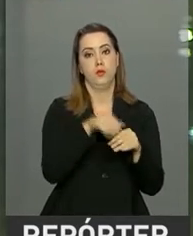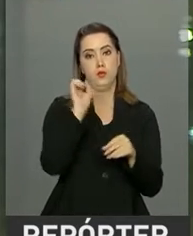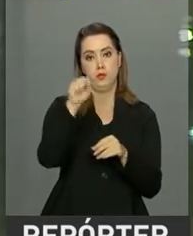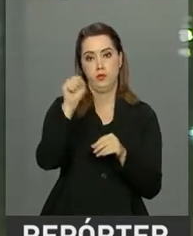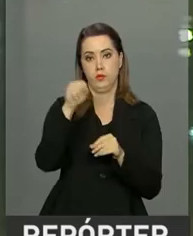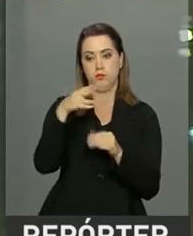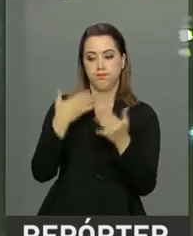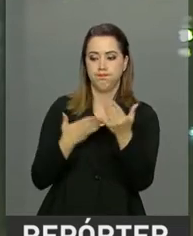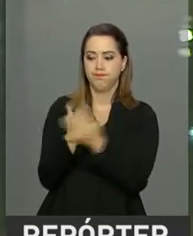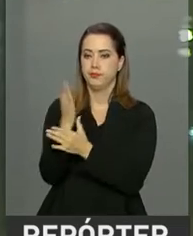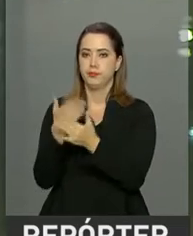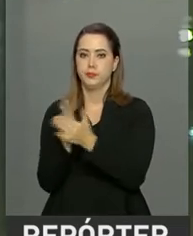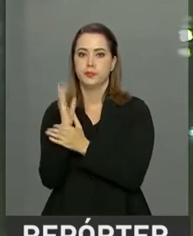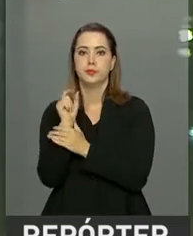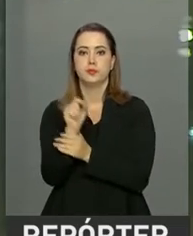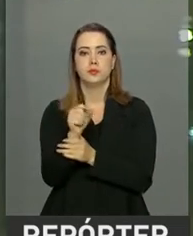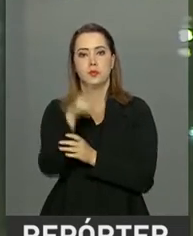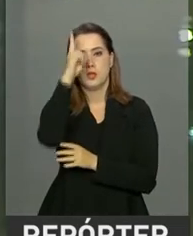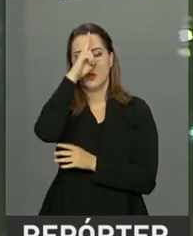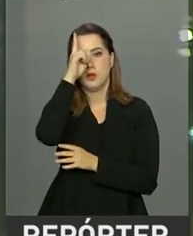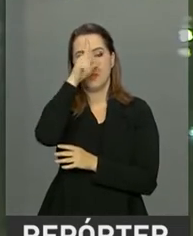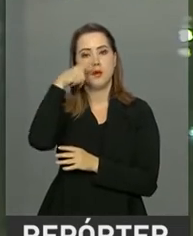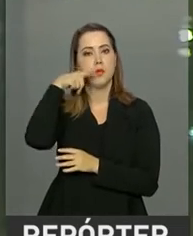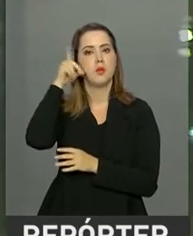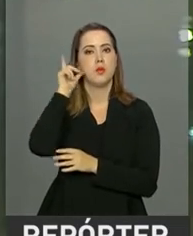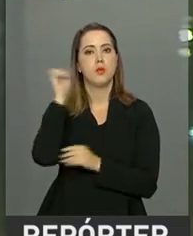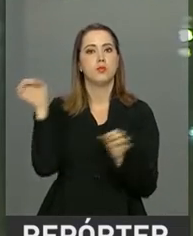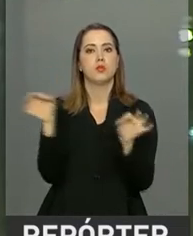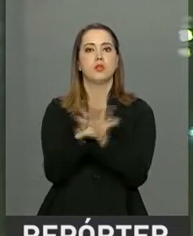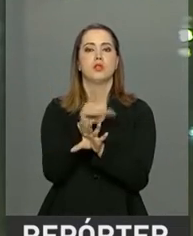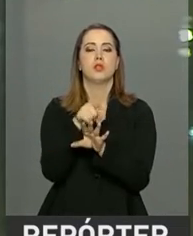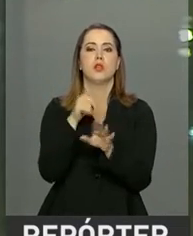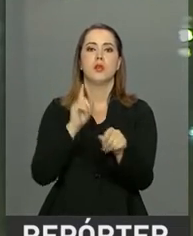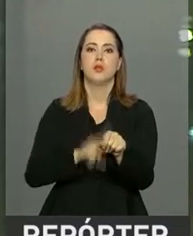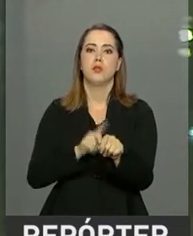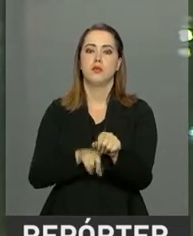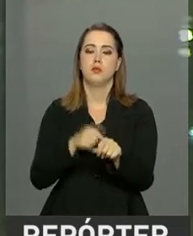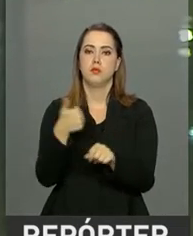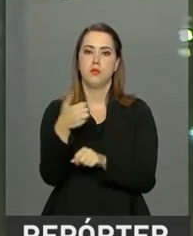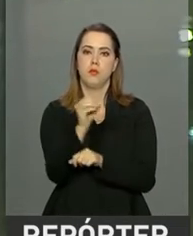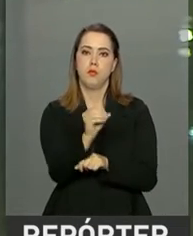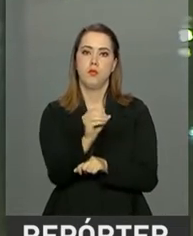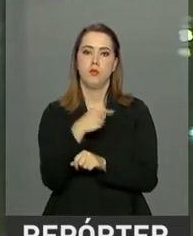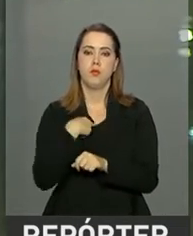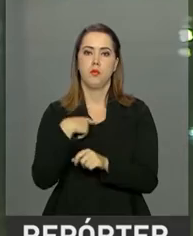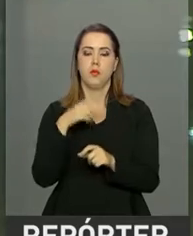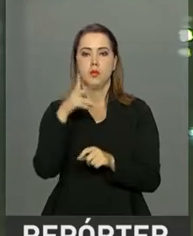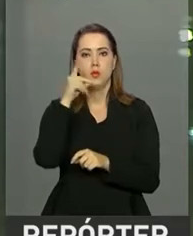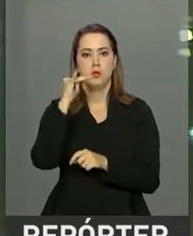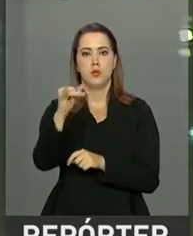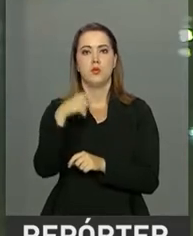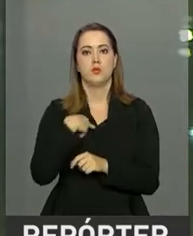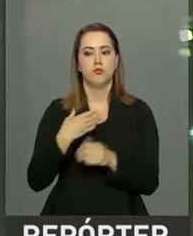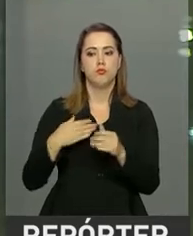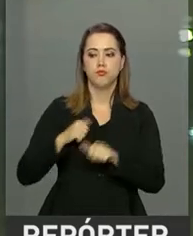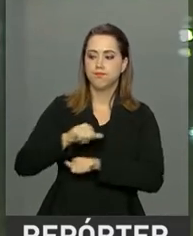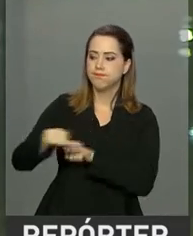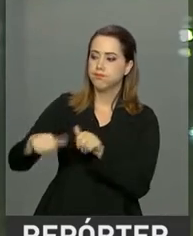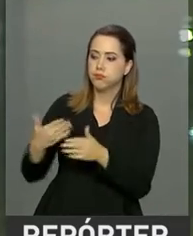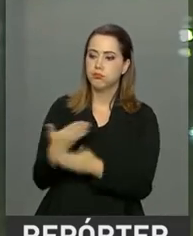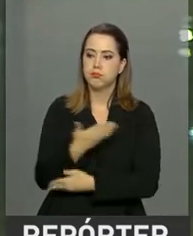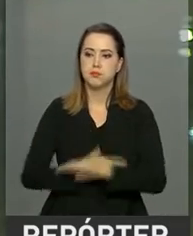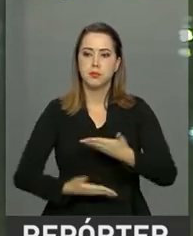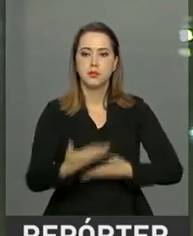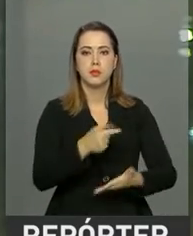serem aprovadas. Lembrando que ontem se encerrou o prazo de 120 dias para a tramitação e a aprovação